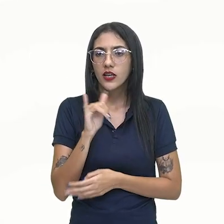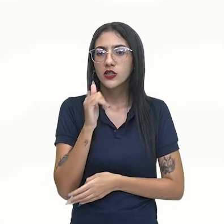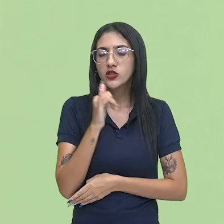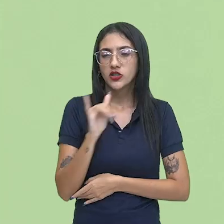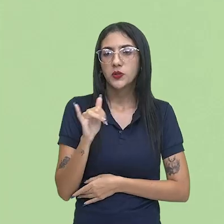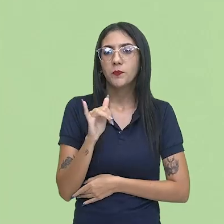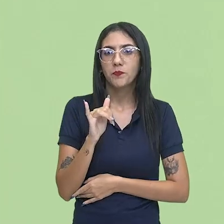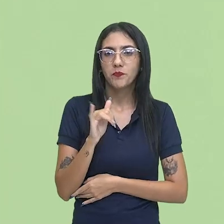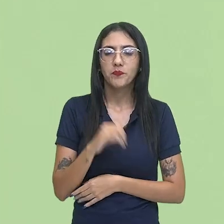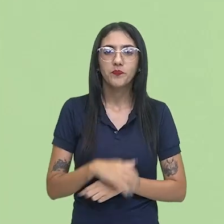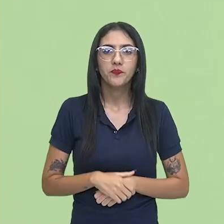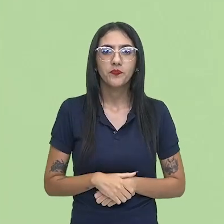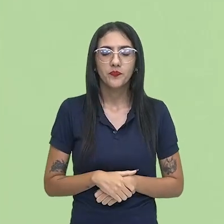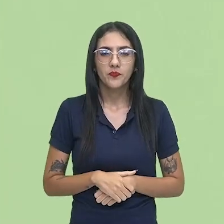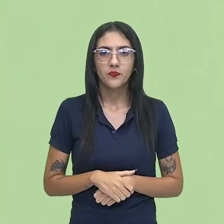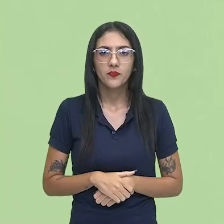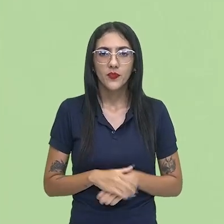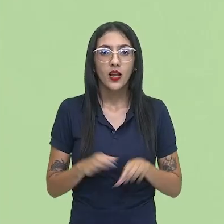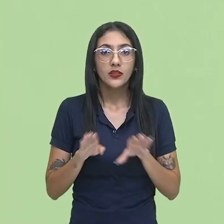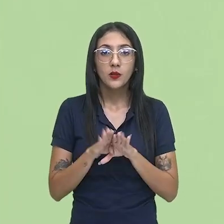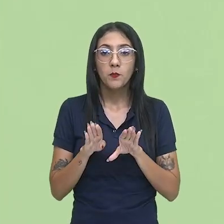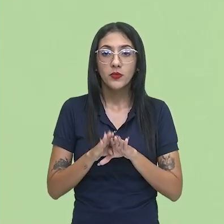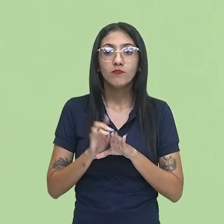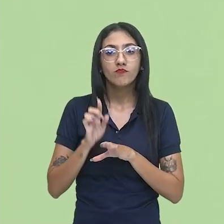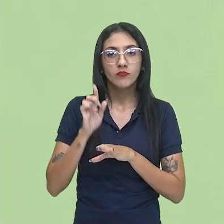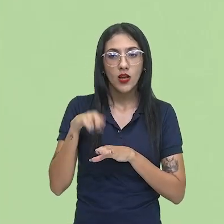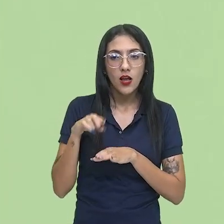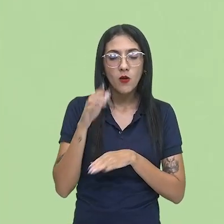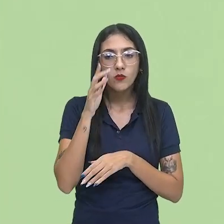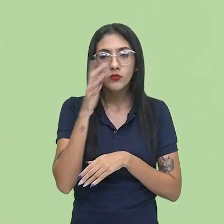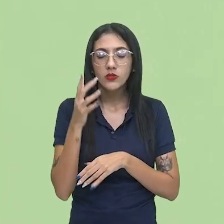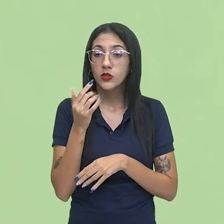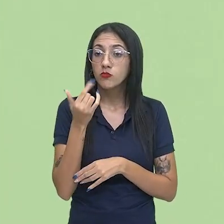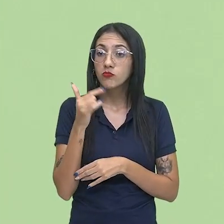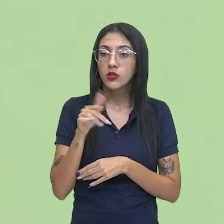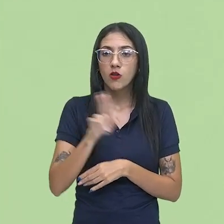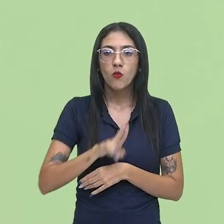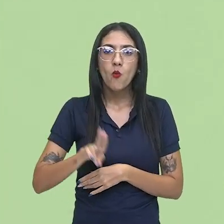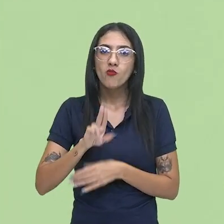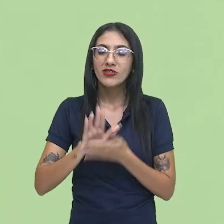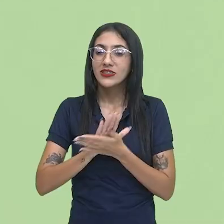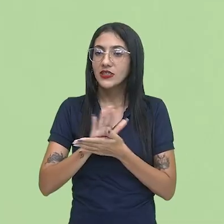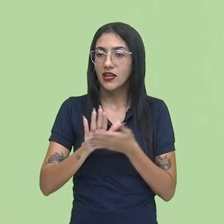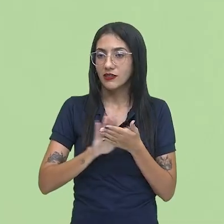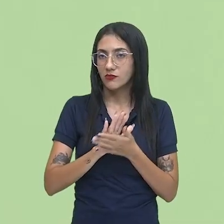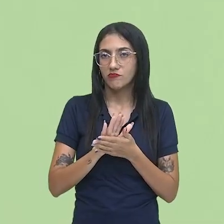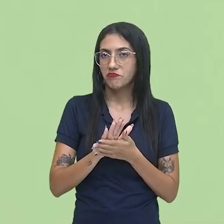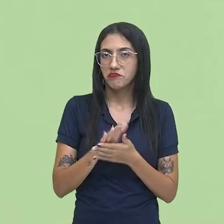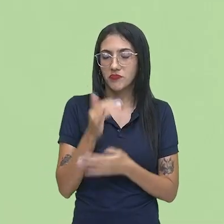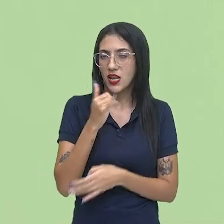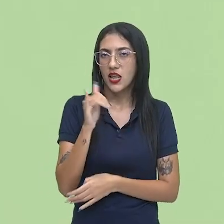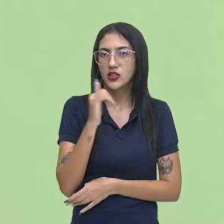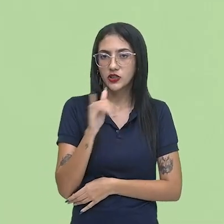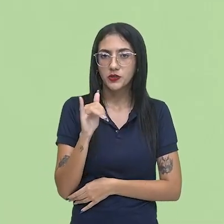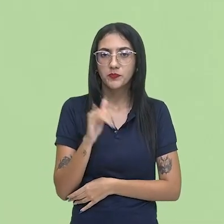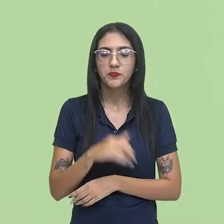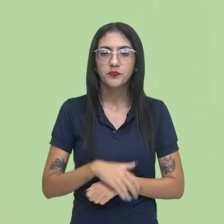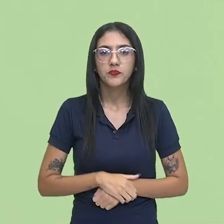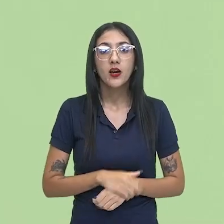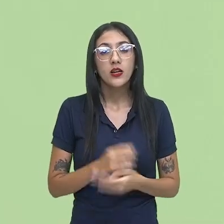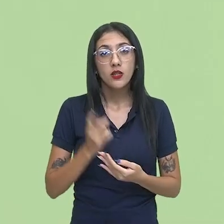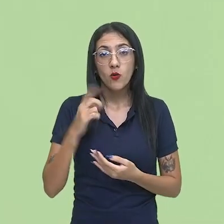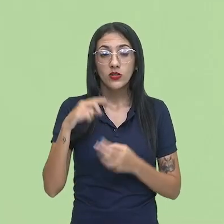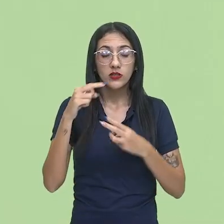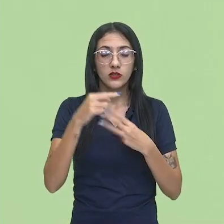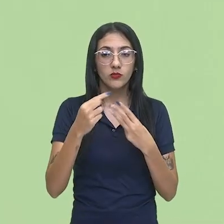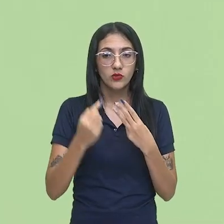é classificada como um processo que não ocorre o gasto de energia expressivamente, e aí estão os tipos de transporte